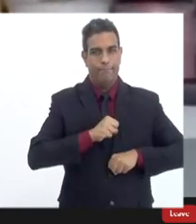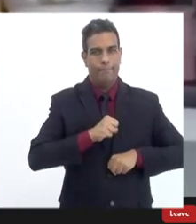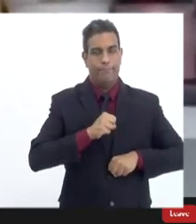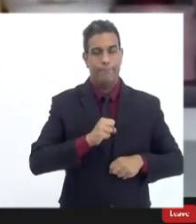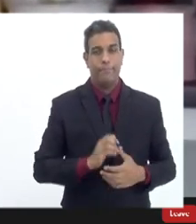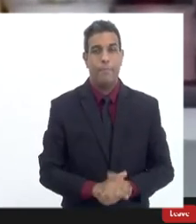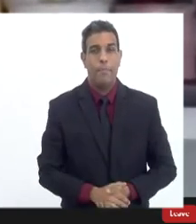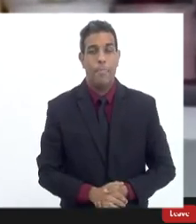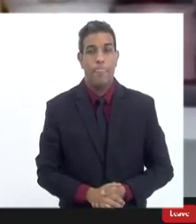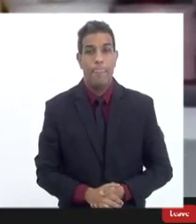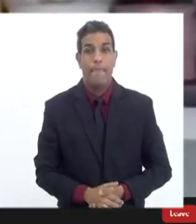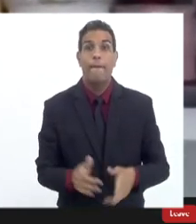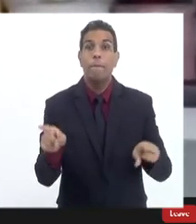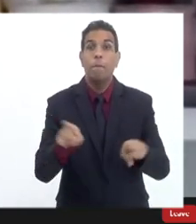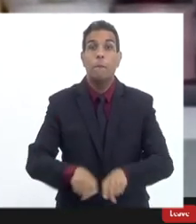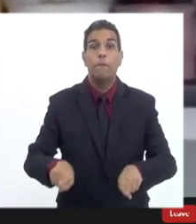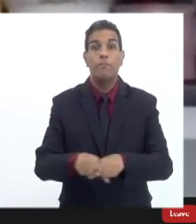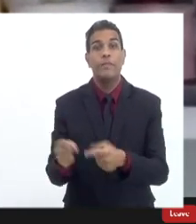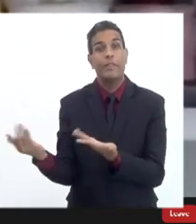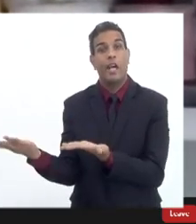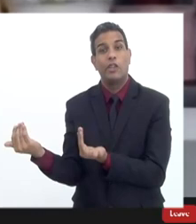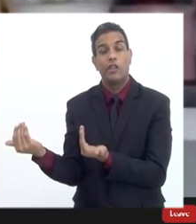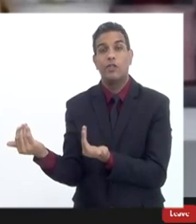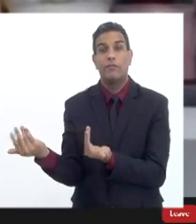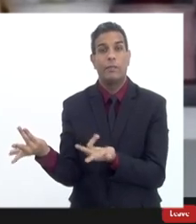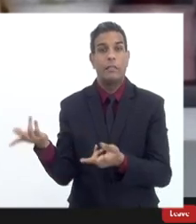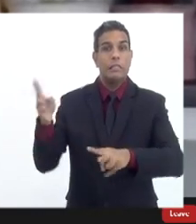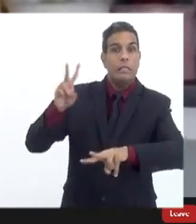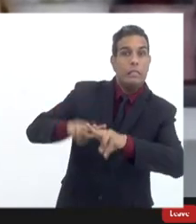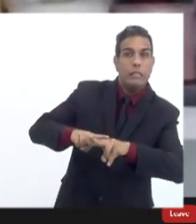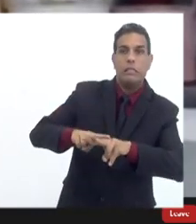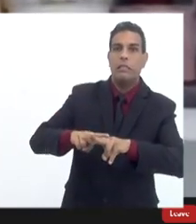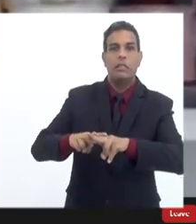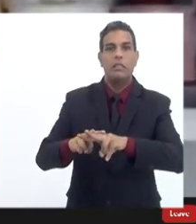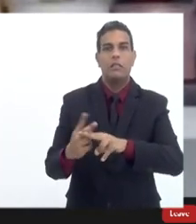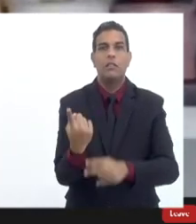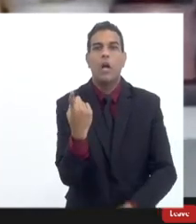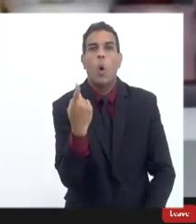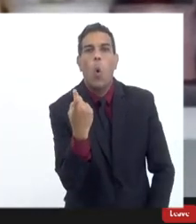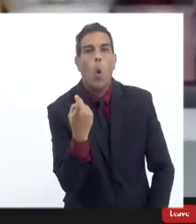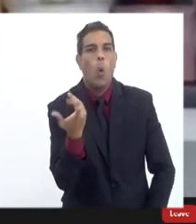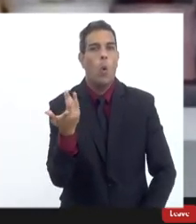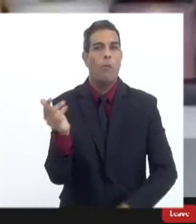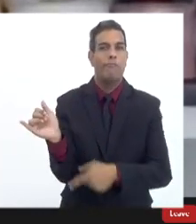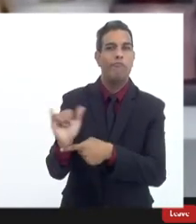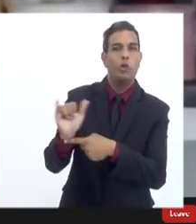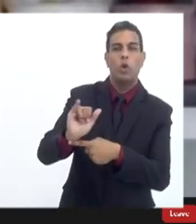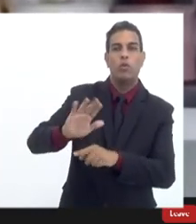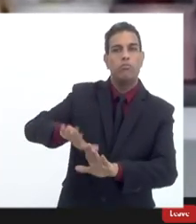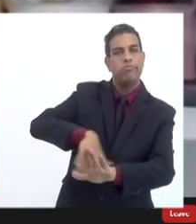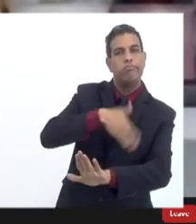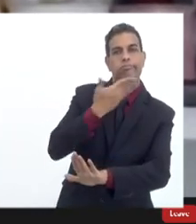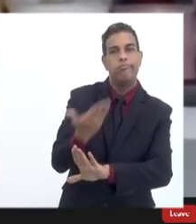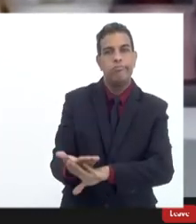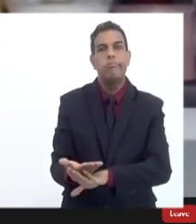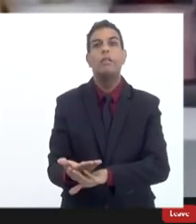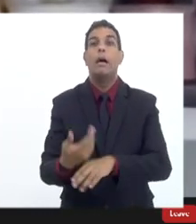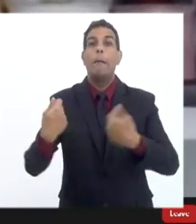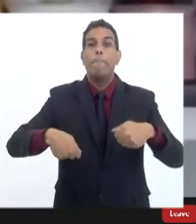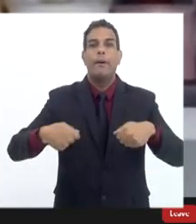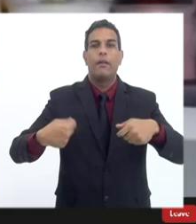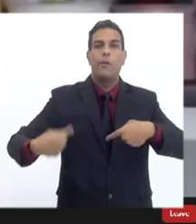inclusive, também os jovens não querem estar presos só na sua própria linguagem, né? Há um